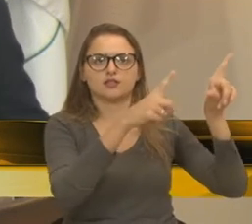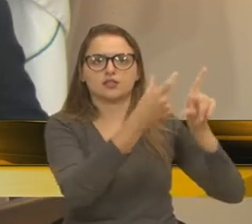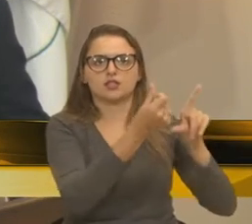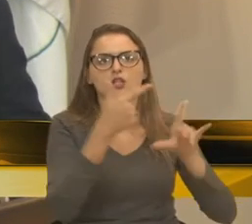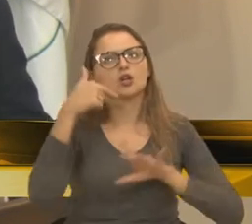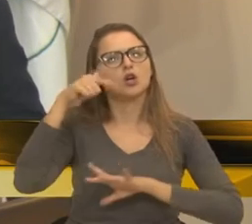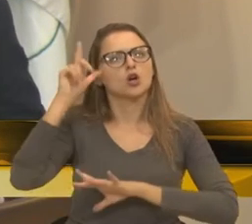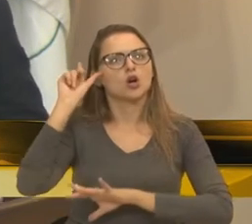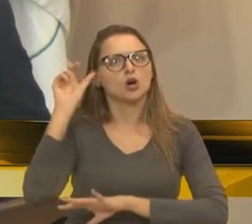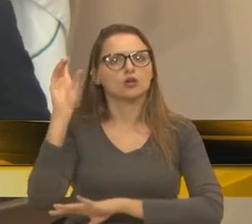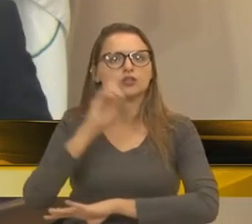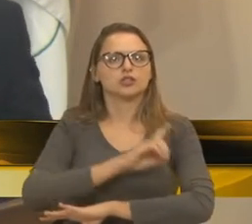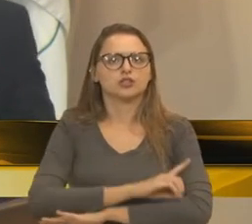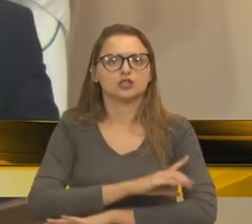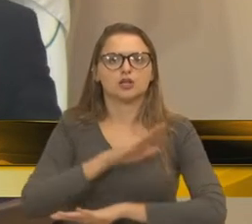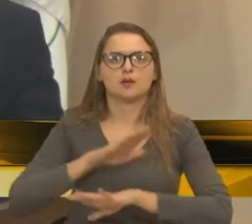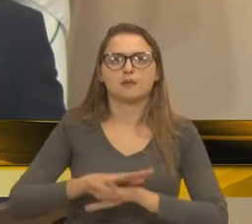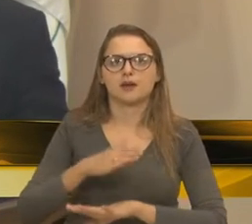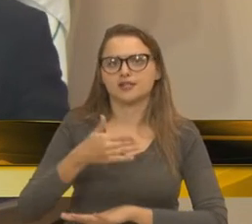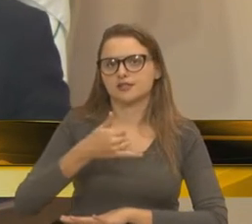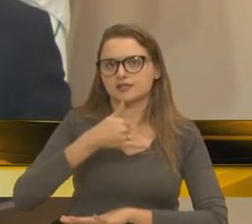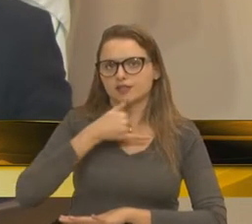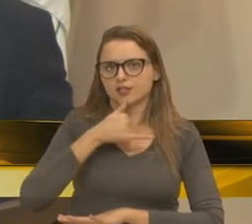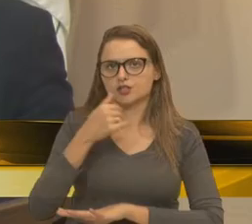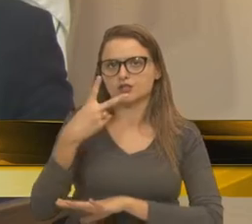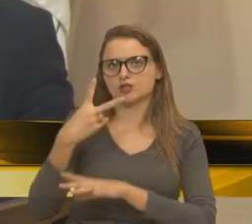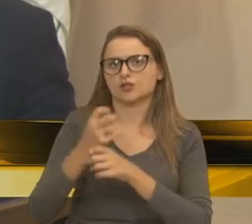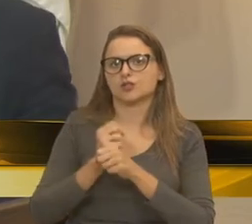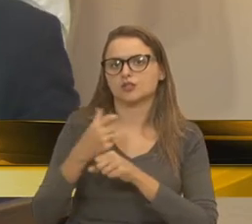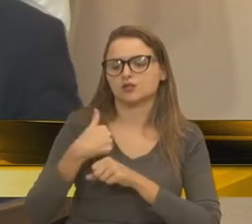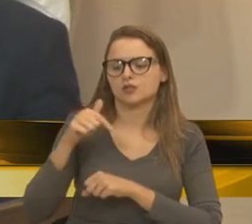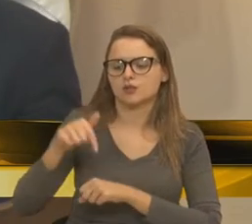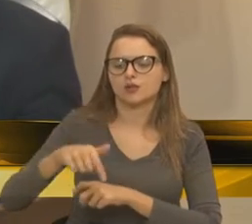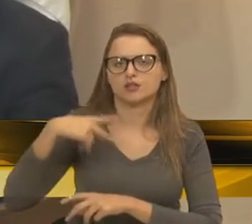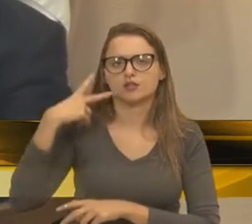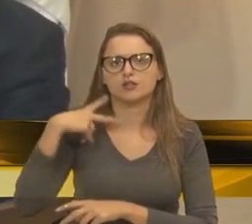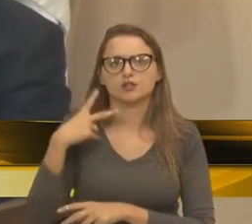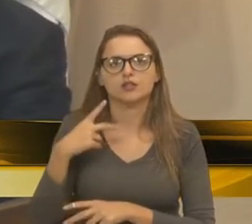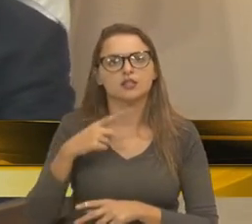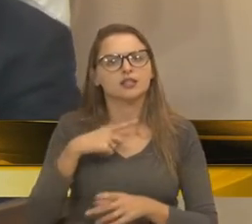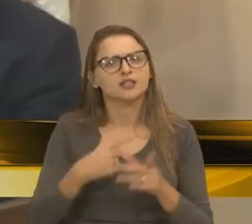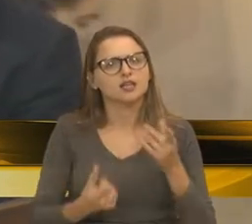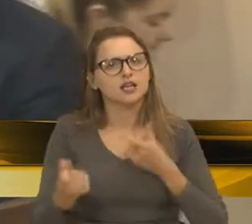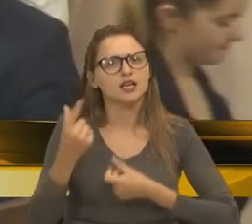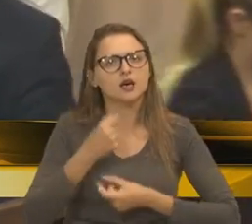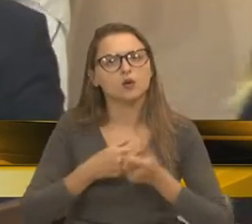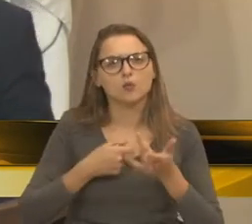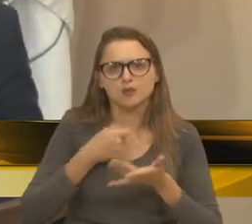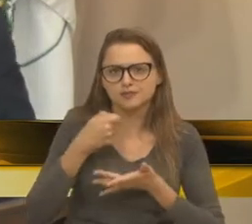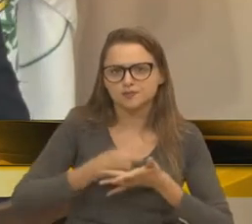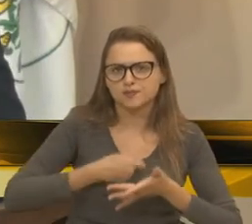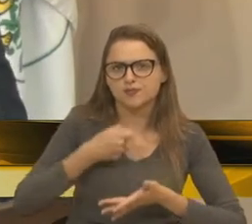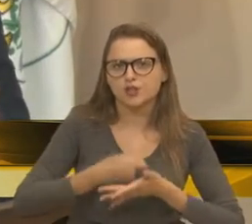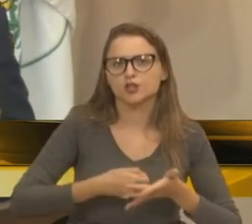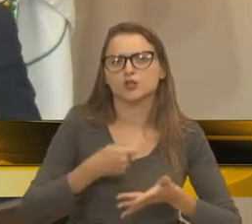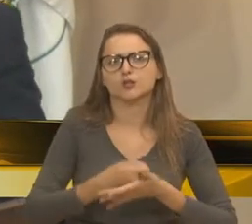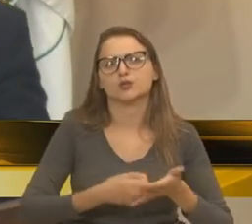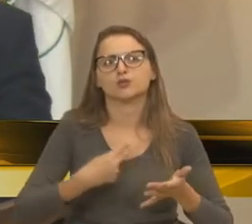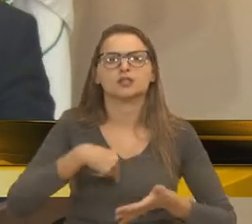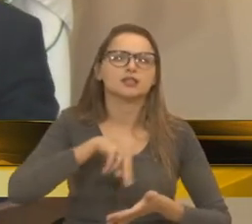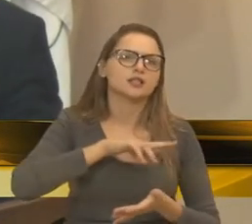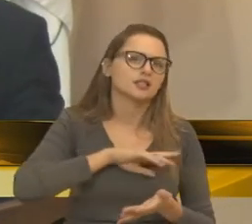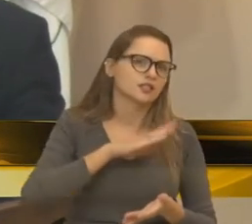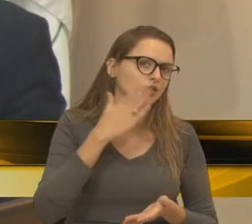mais triste dos meus 2 anos de mandato como vereador. A gente tem algumas lutas em que a gente sabe